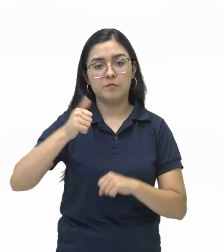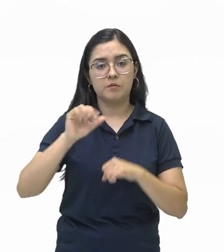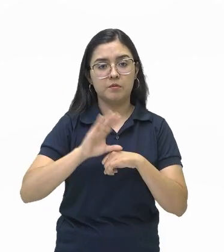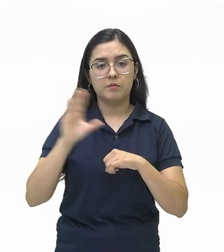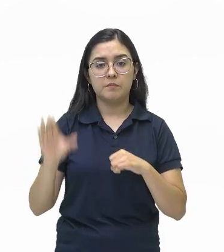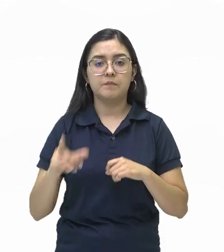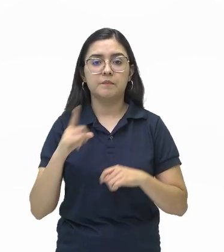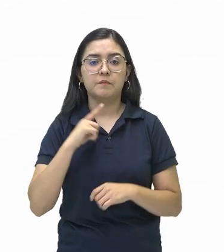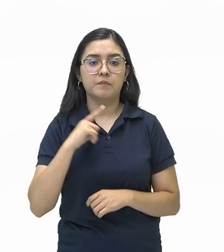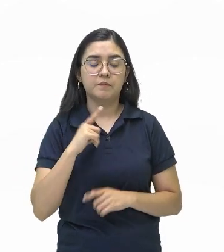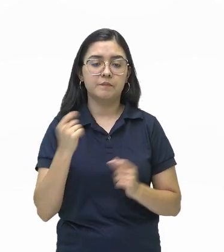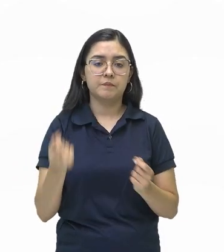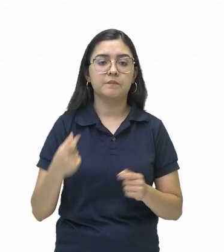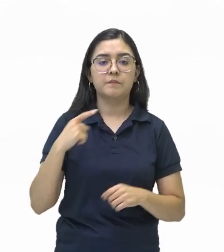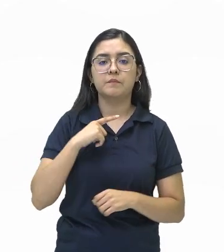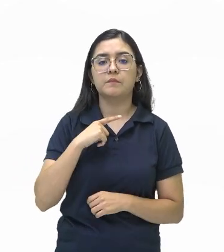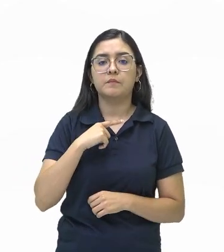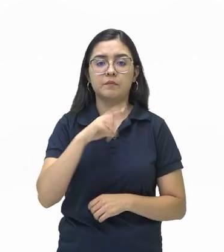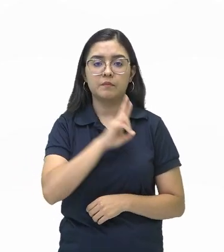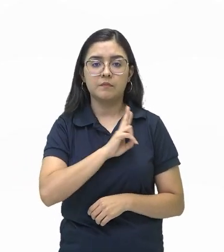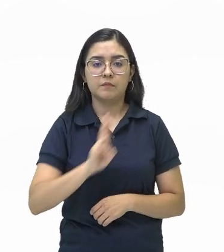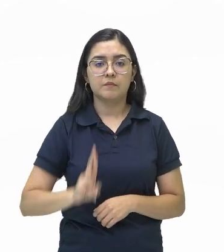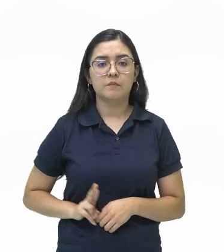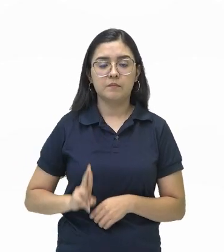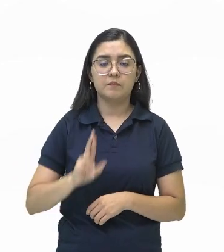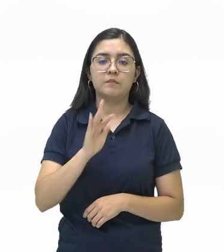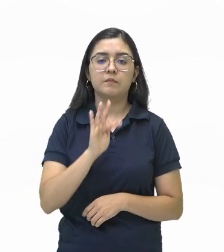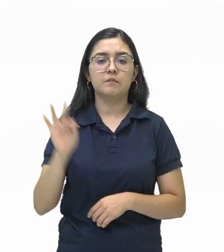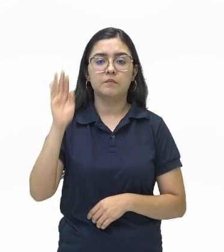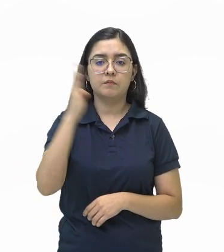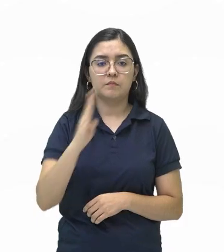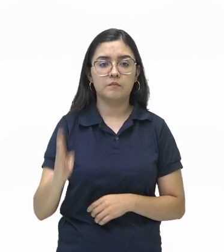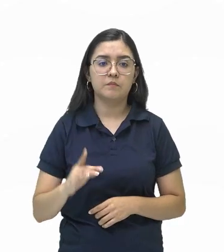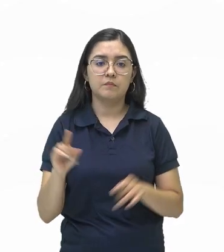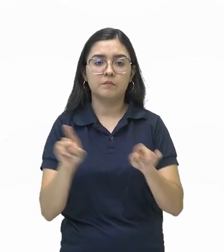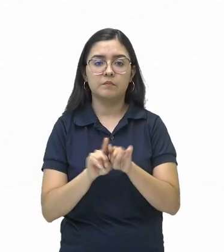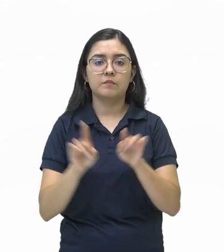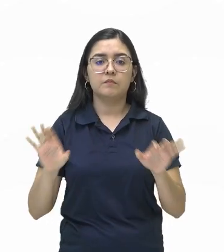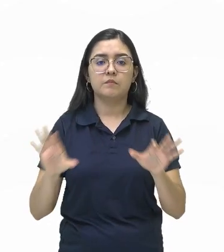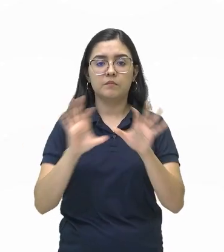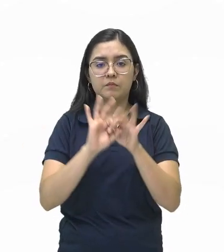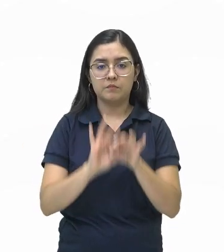a República Federativa do Brasil, formada pela união